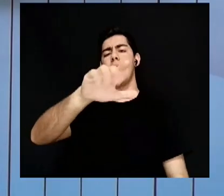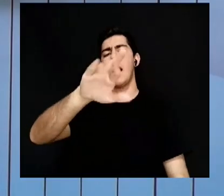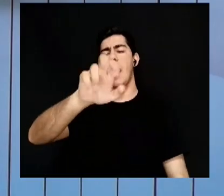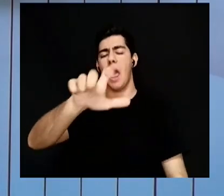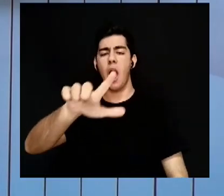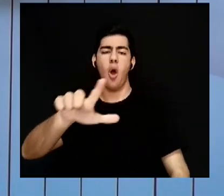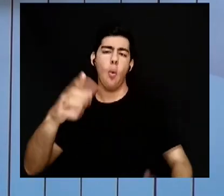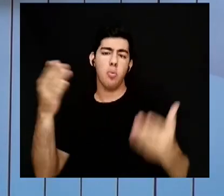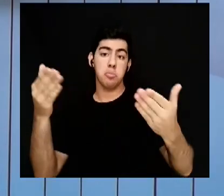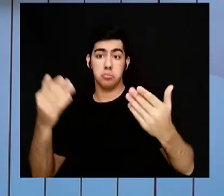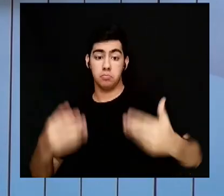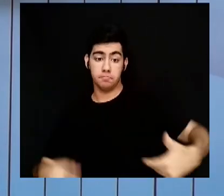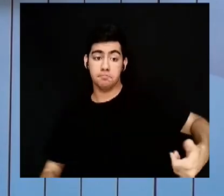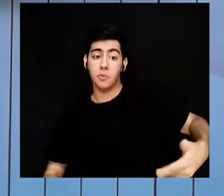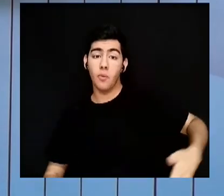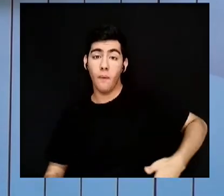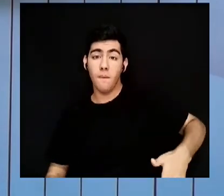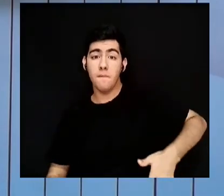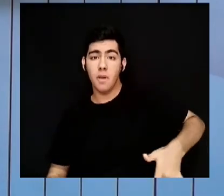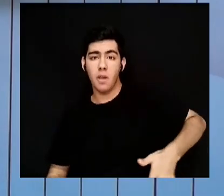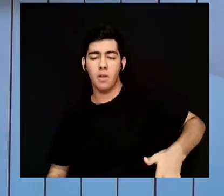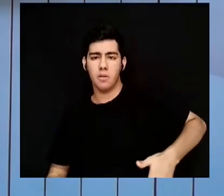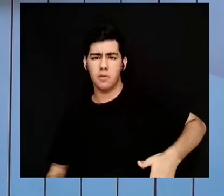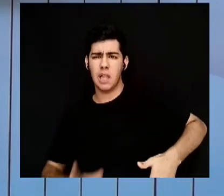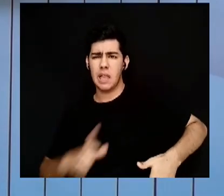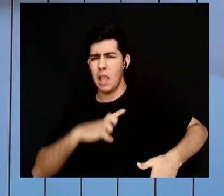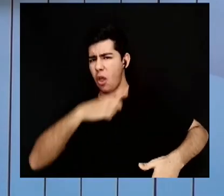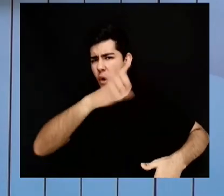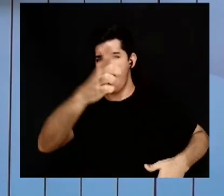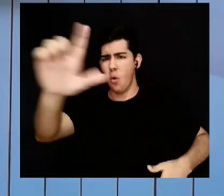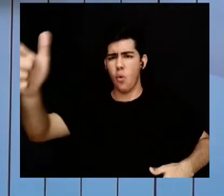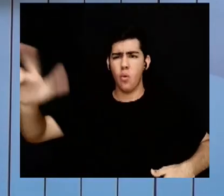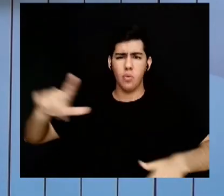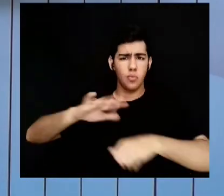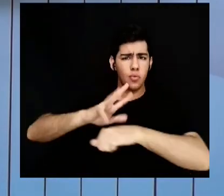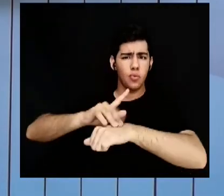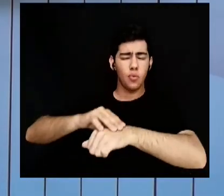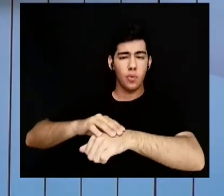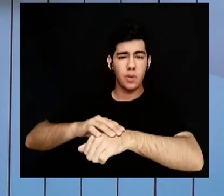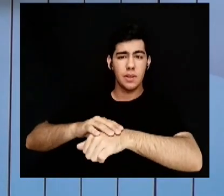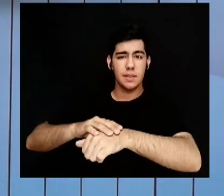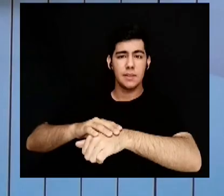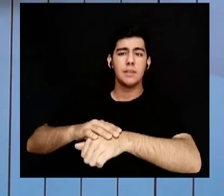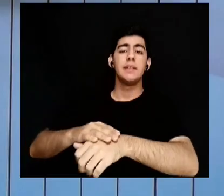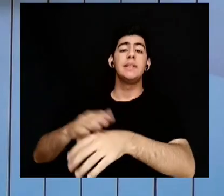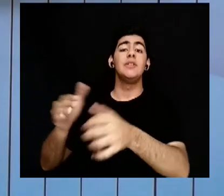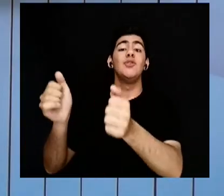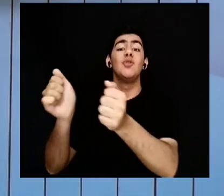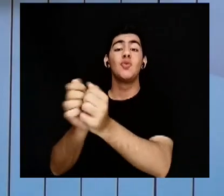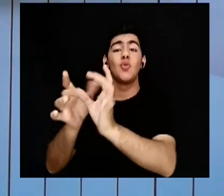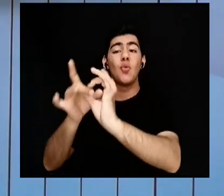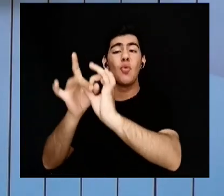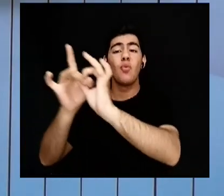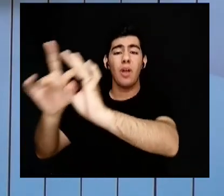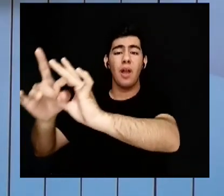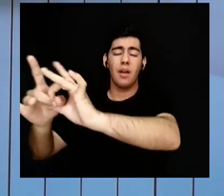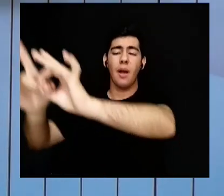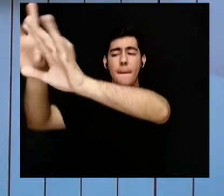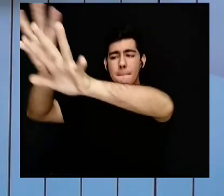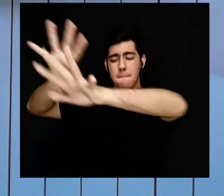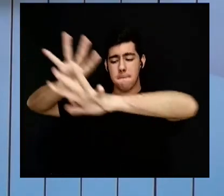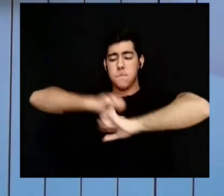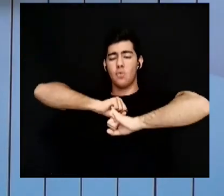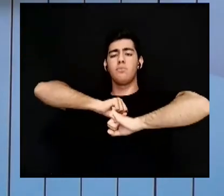gente, quais outras doenças podem vir, né, aliadas juntas com essa obesidade e